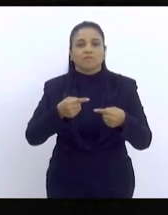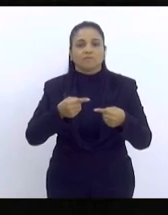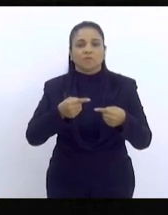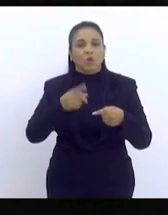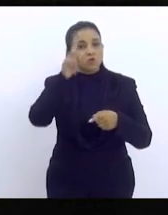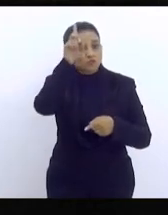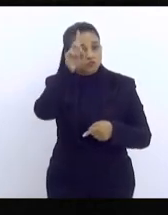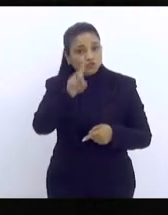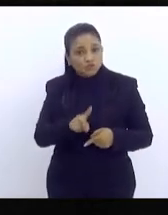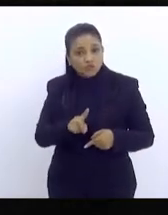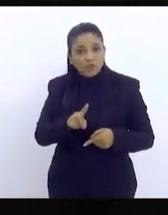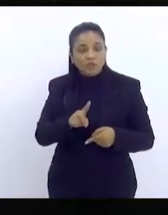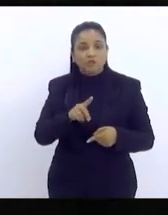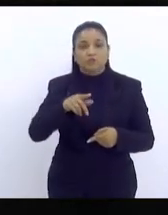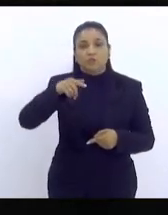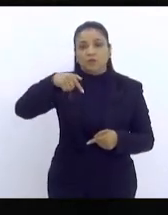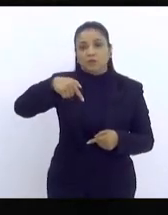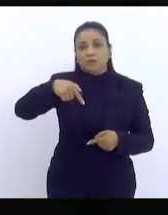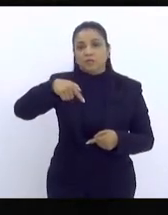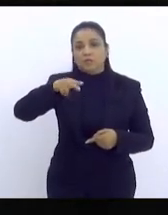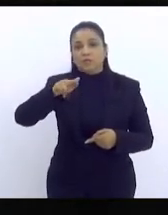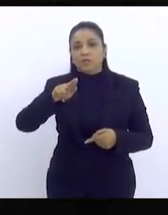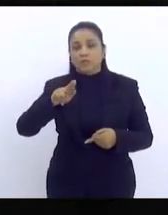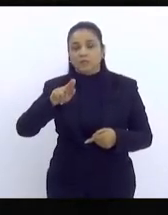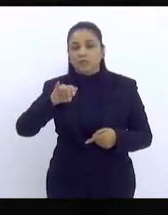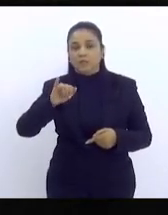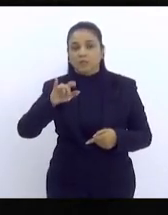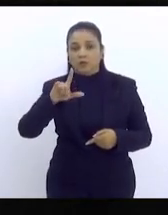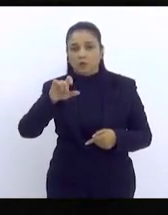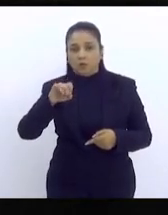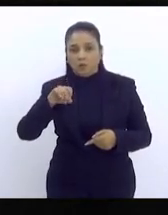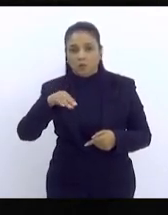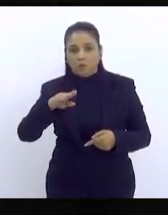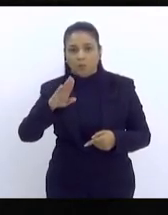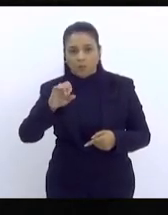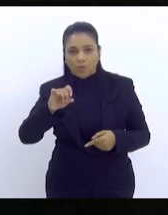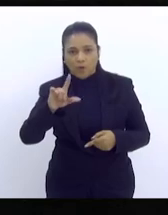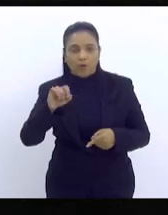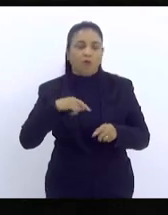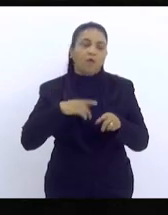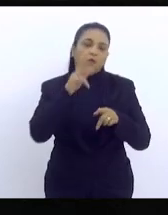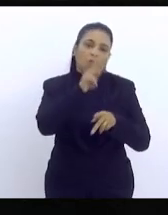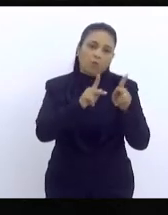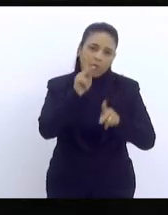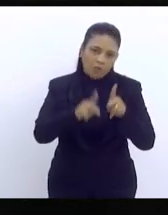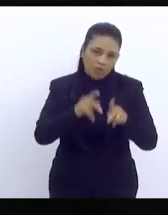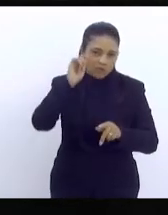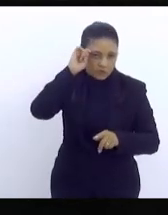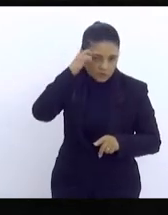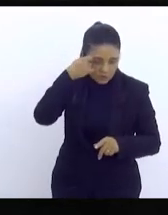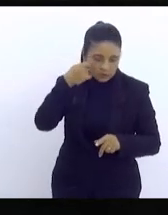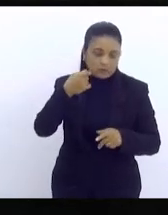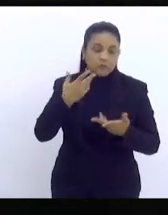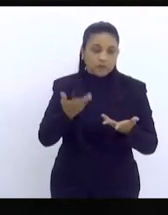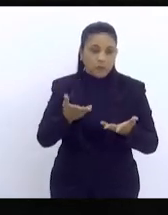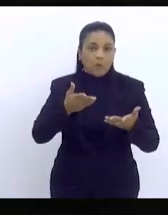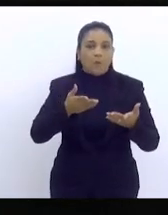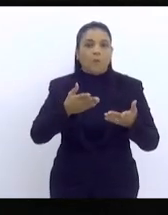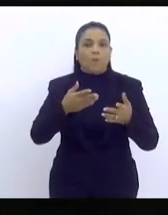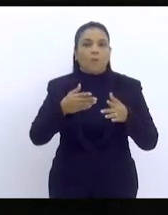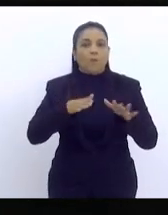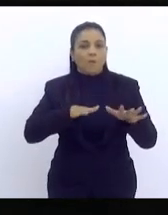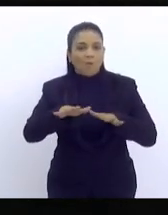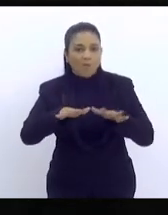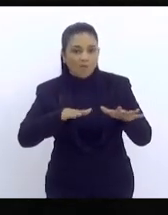aos direitos dos Quilombolas dos indígenas do povo negro em geral fizemos esse lançamento desse movimento com